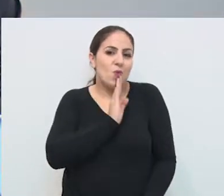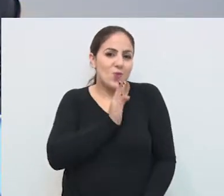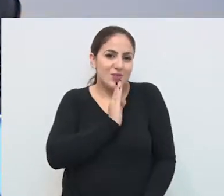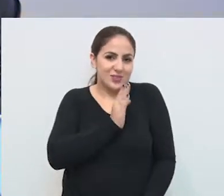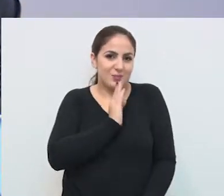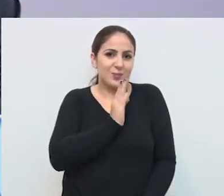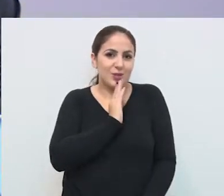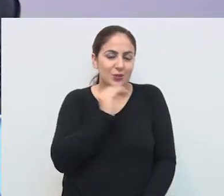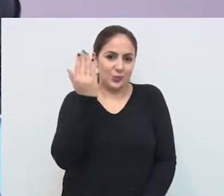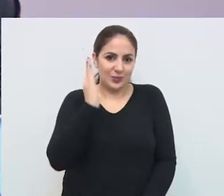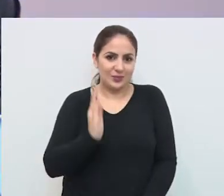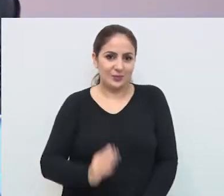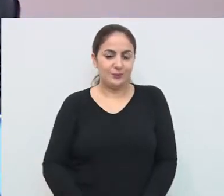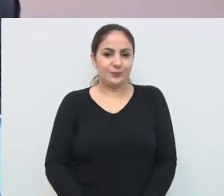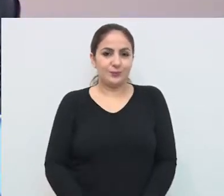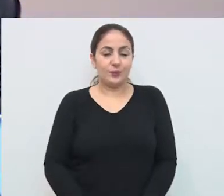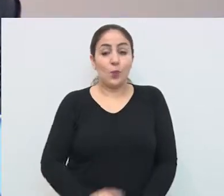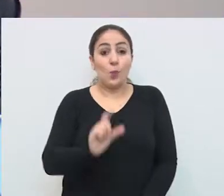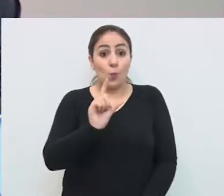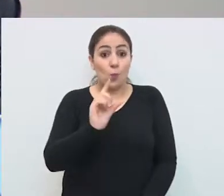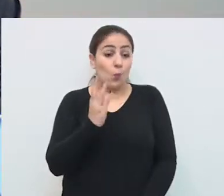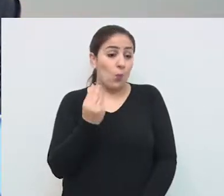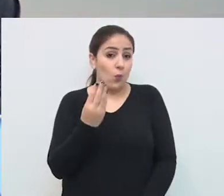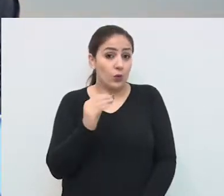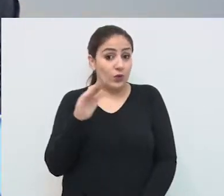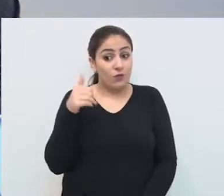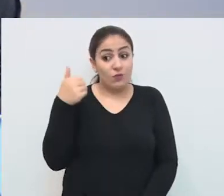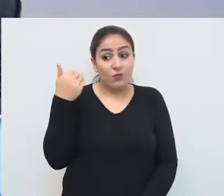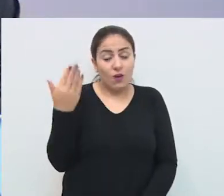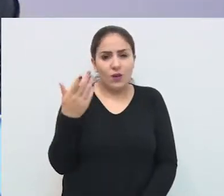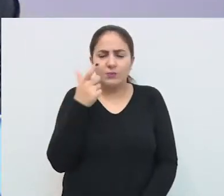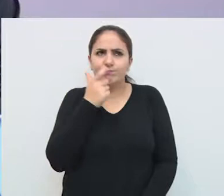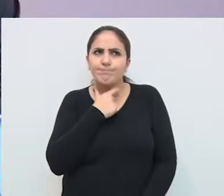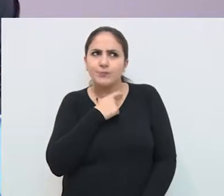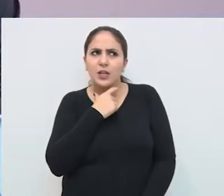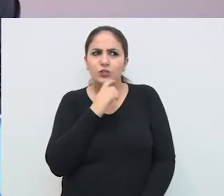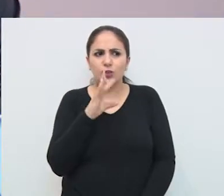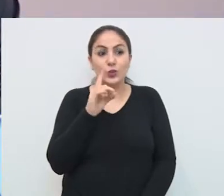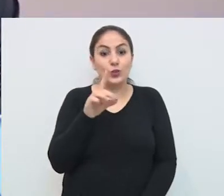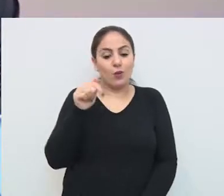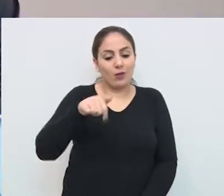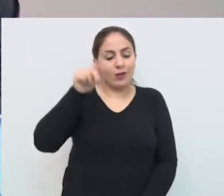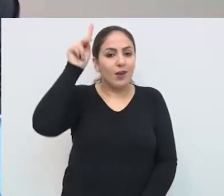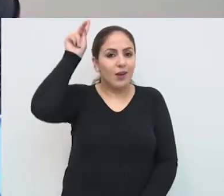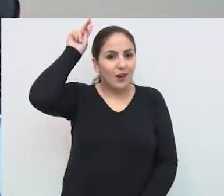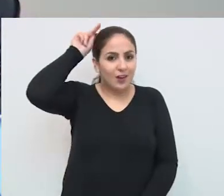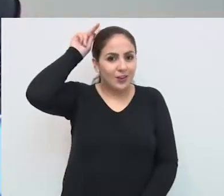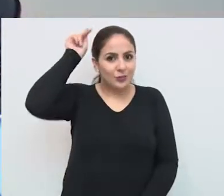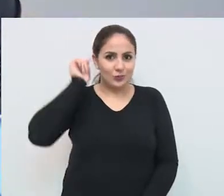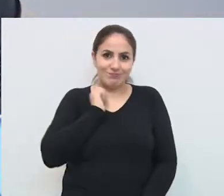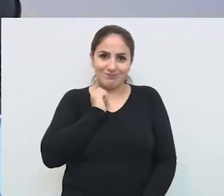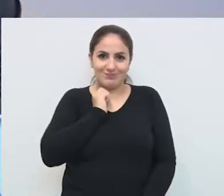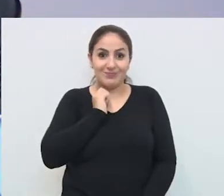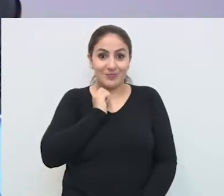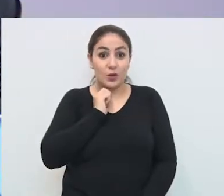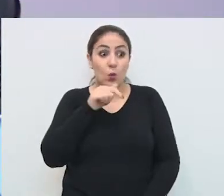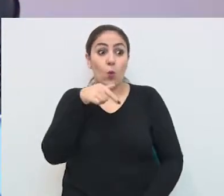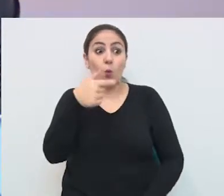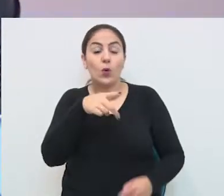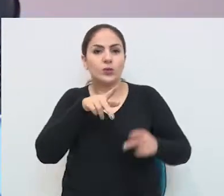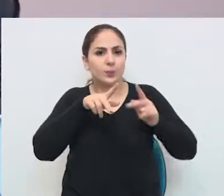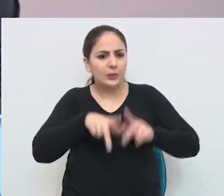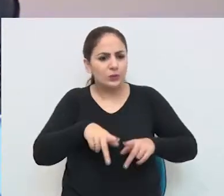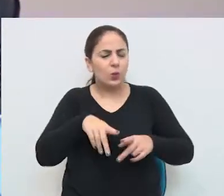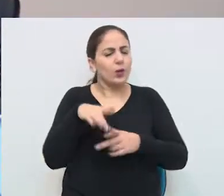pouco conhecimento do Brasil. Muitos lá fora acham que só tem índio aqui. Outros